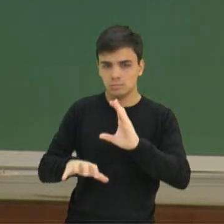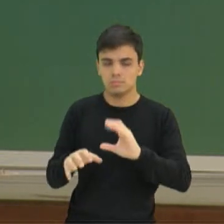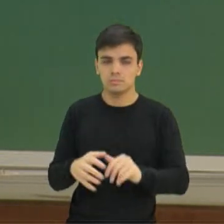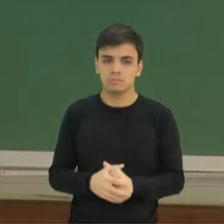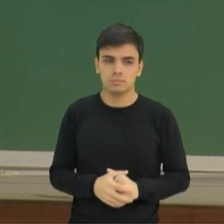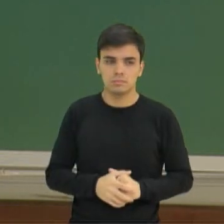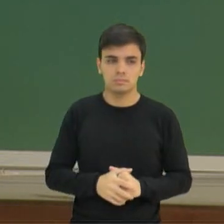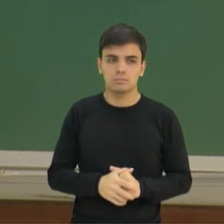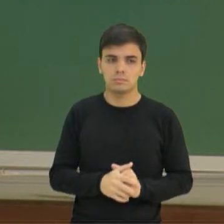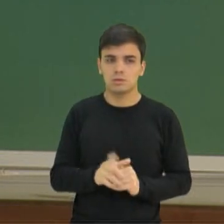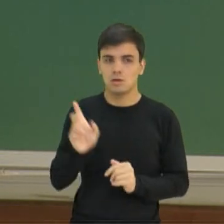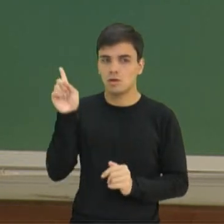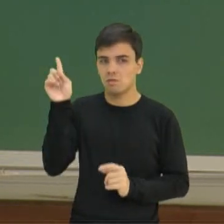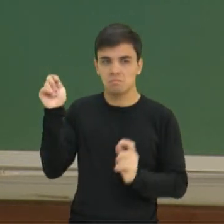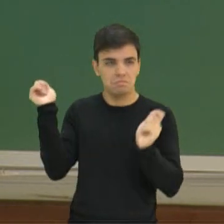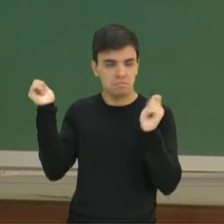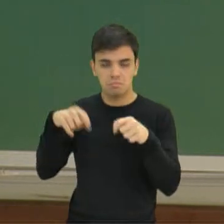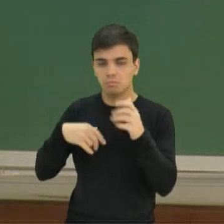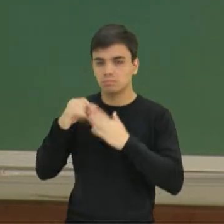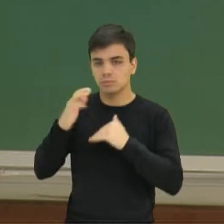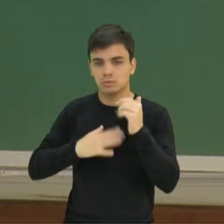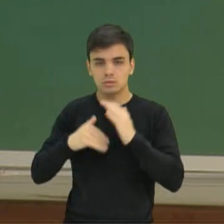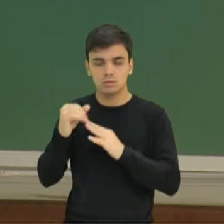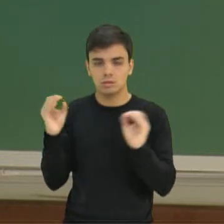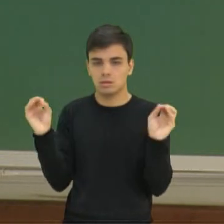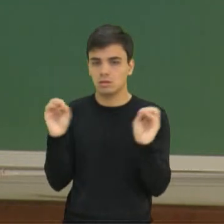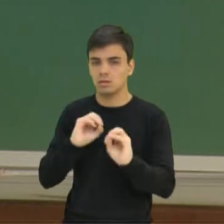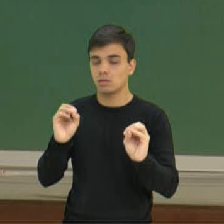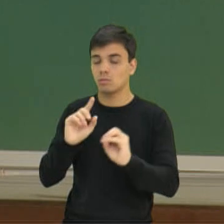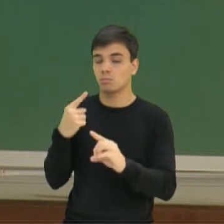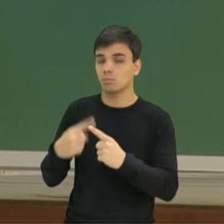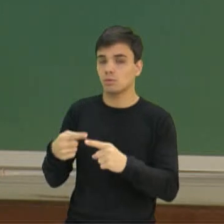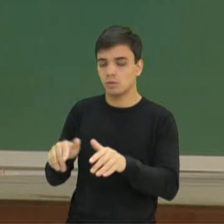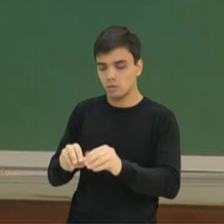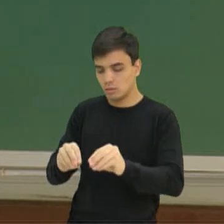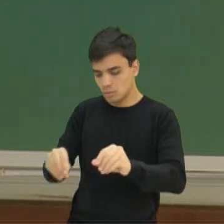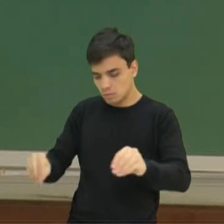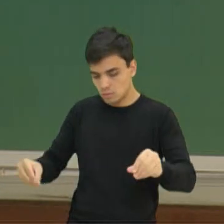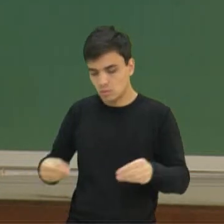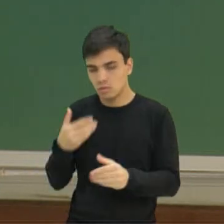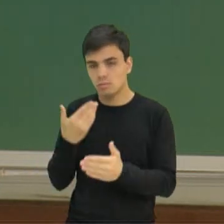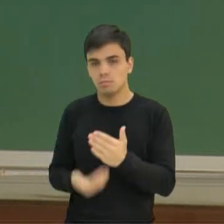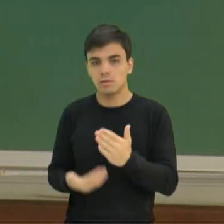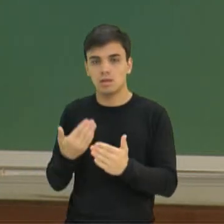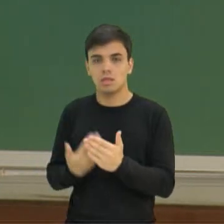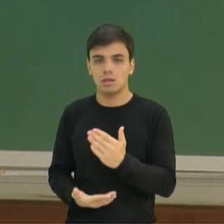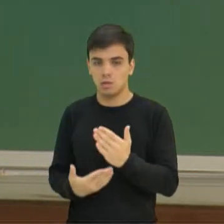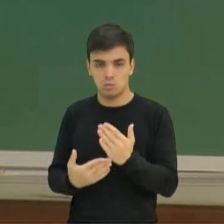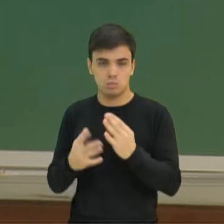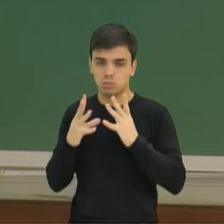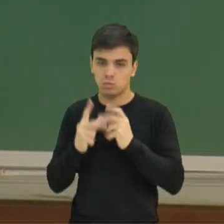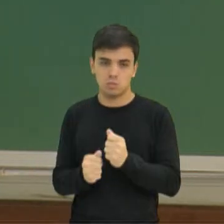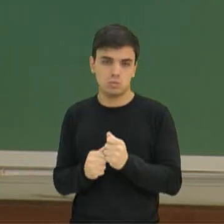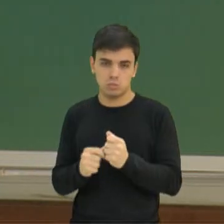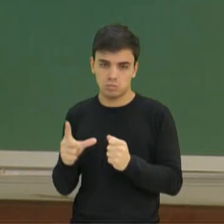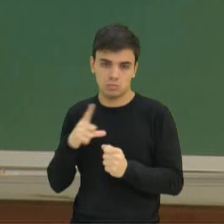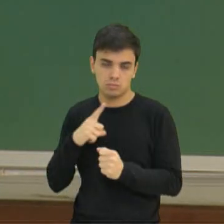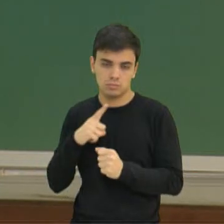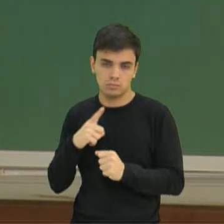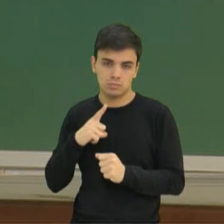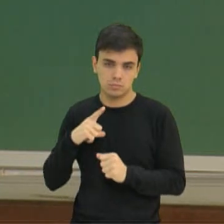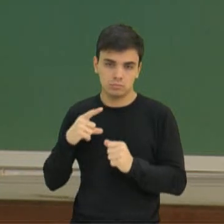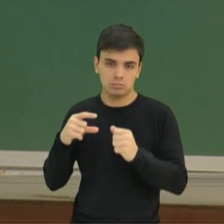não consegue mais produzir, porque esse solo aqui perdeu as características de fertilidade, de ser um solo rico em nutrientes, que